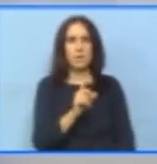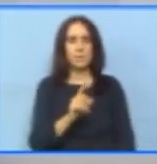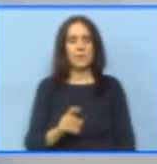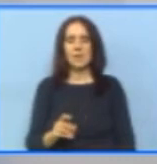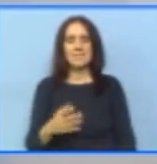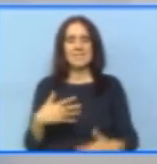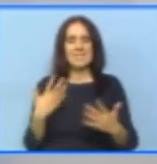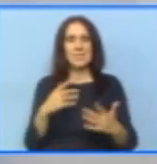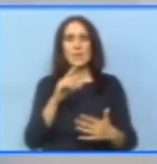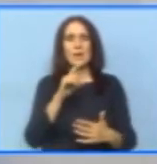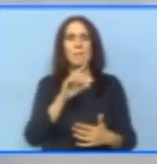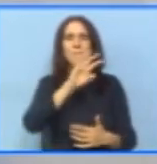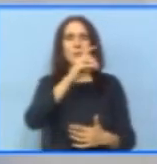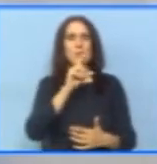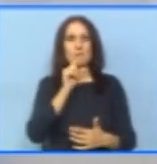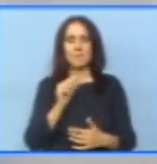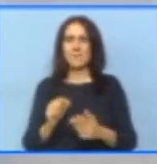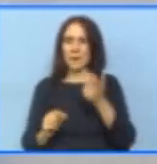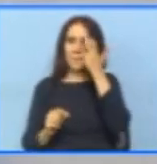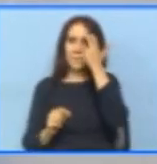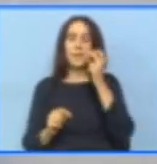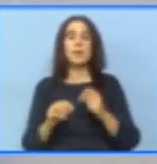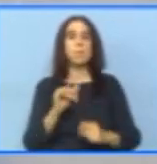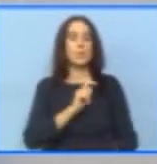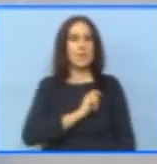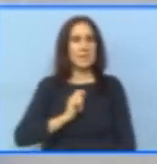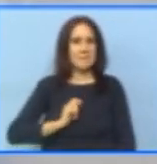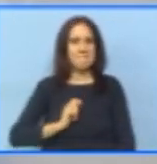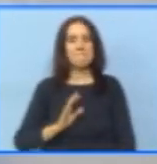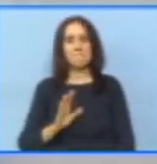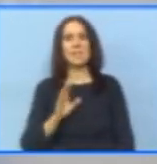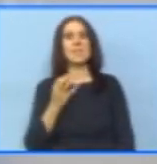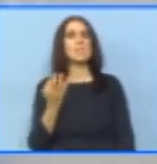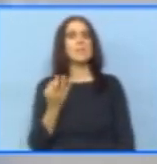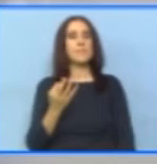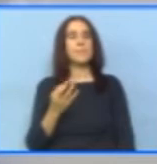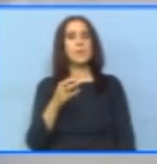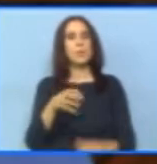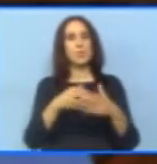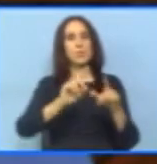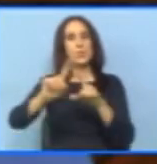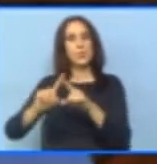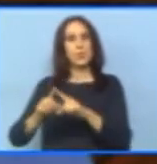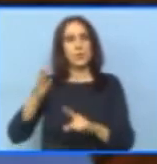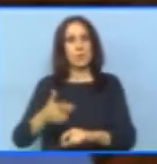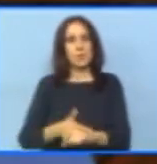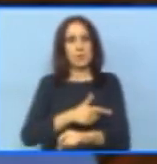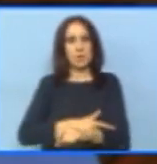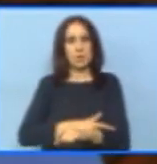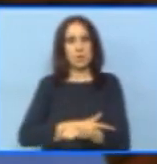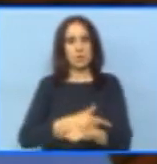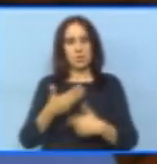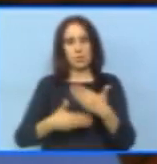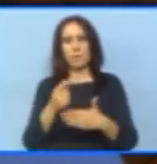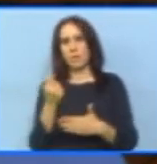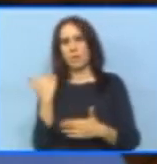não me lembro agora do nome do país, no Quénia. Portanto, há vários grupos radicais que estão a atuar. Temos tido